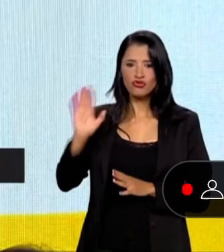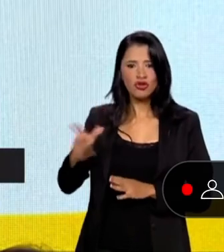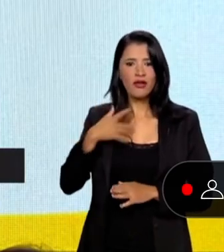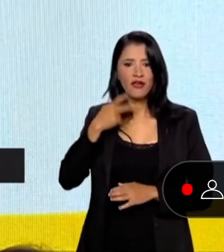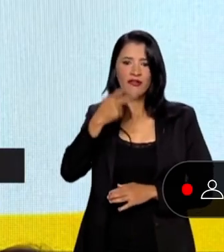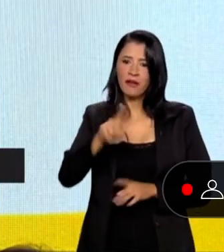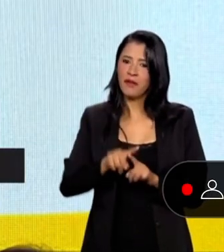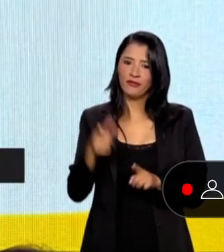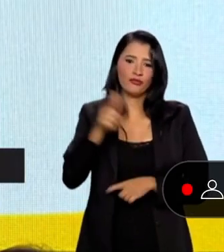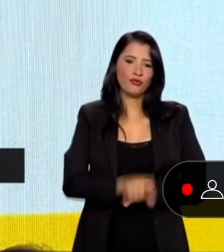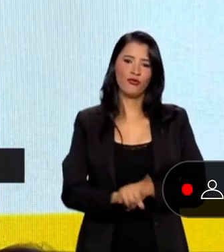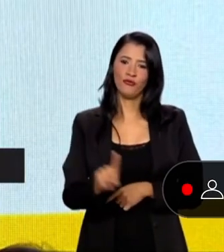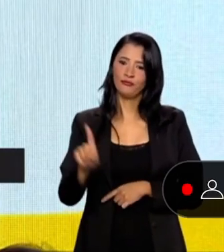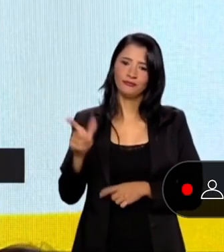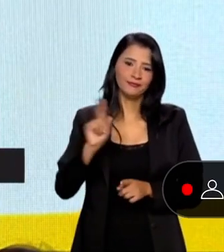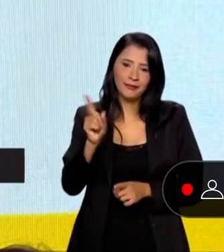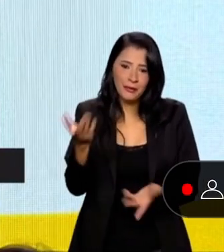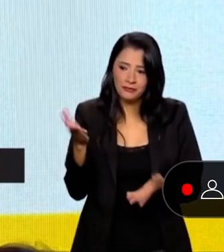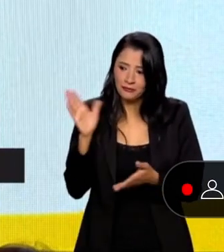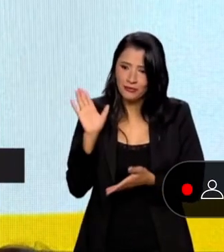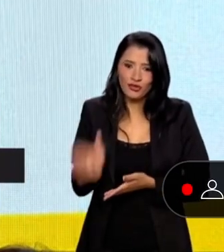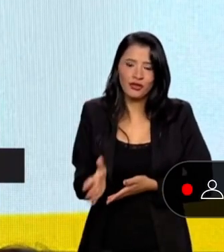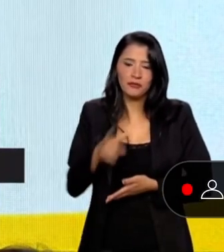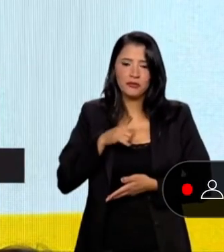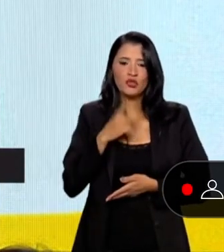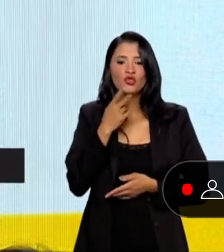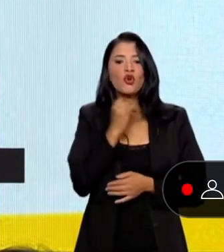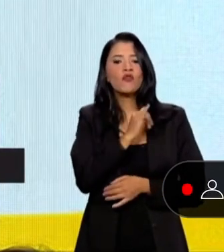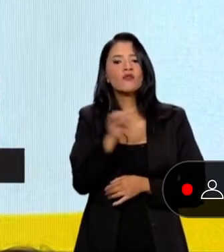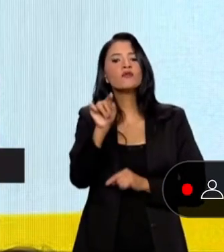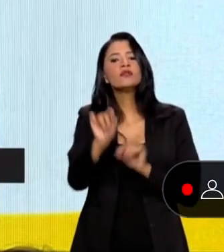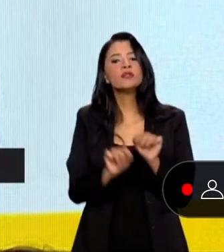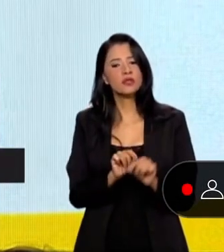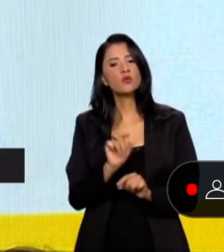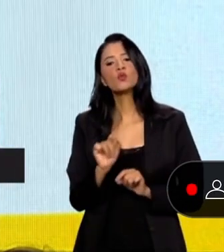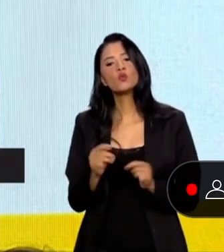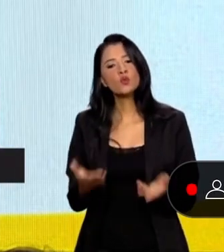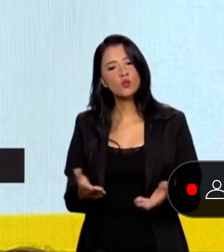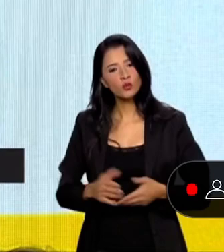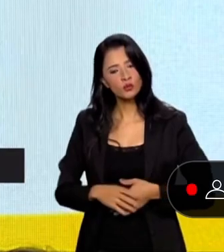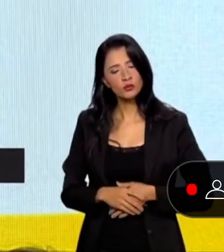mas não vou falar mais. Eu vou apenas dizer para vocês o seguinte,